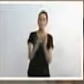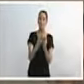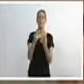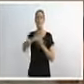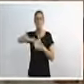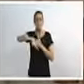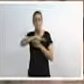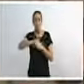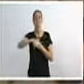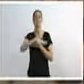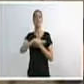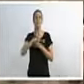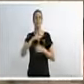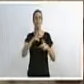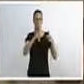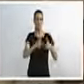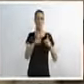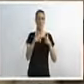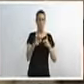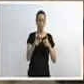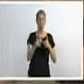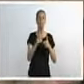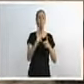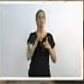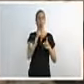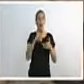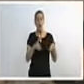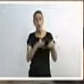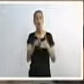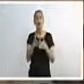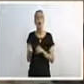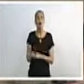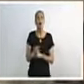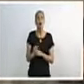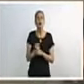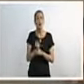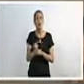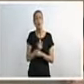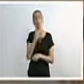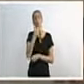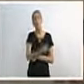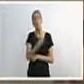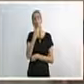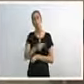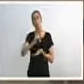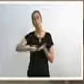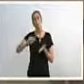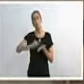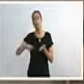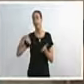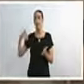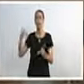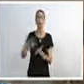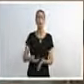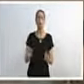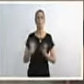Reuter, lá próximo ao Morro do Encano, toda a extensão daquele verão, há muitos anos não se faz a limpeza. E a cada enxurrada que dá, são inúmeras residências,